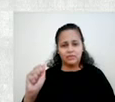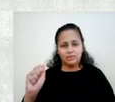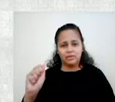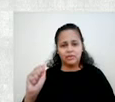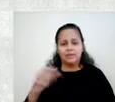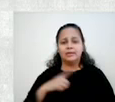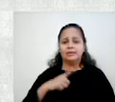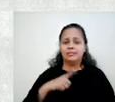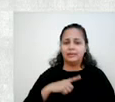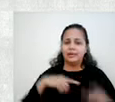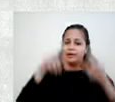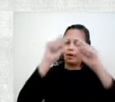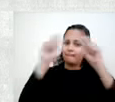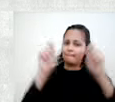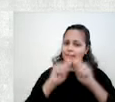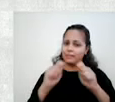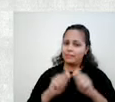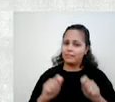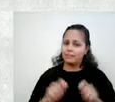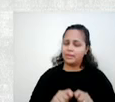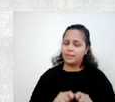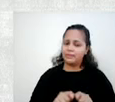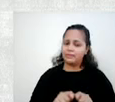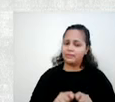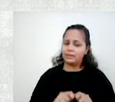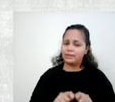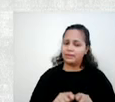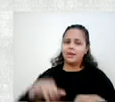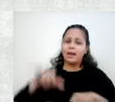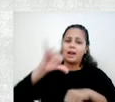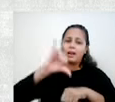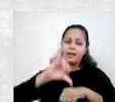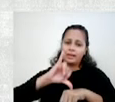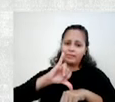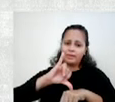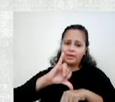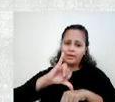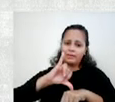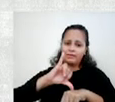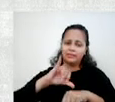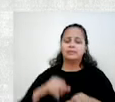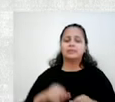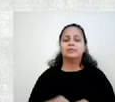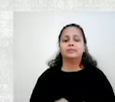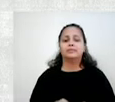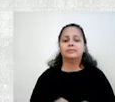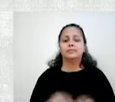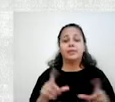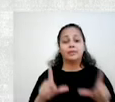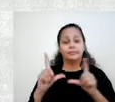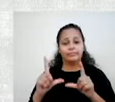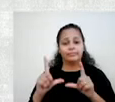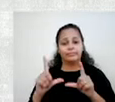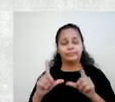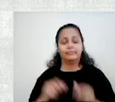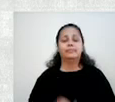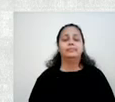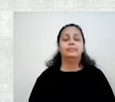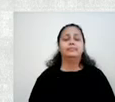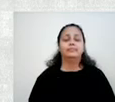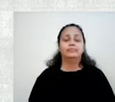fica em uma das principais praças da cidade, né, que é essa estátua aqui de cima, né?